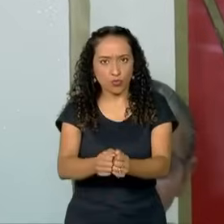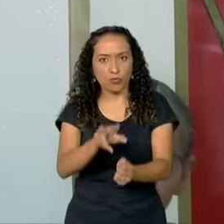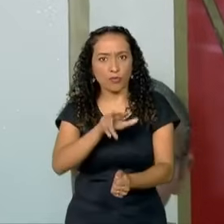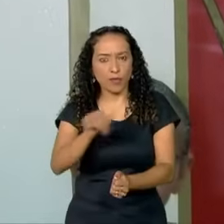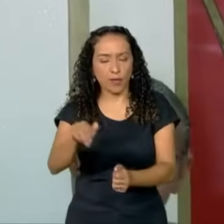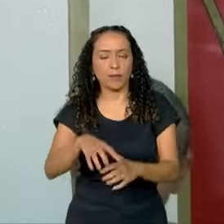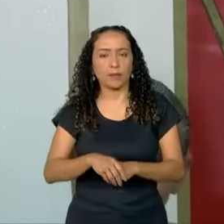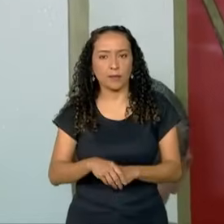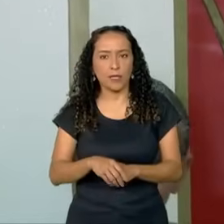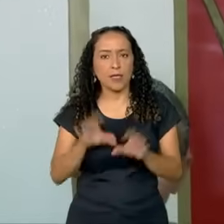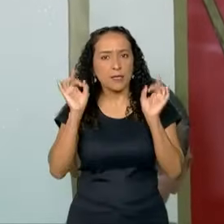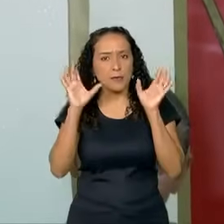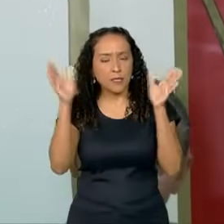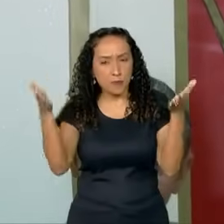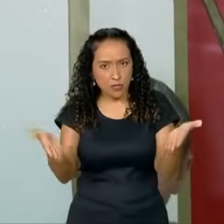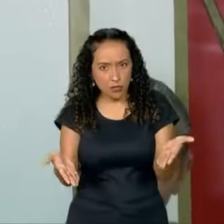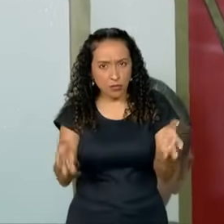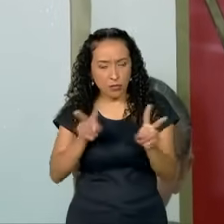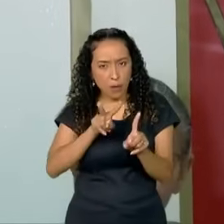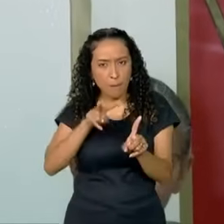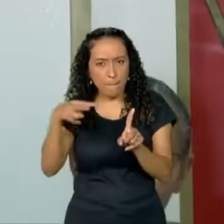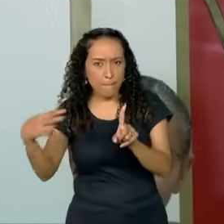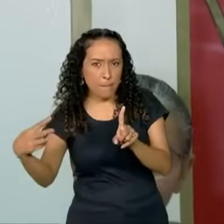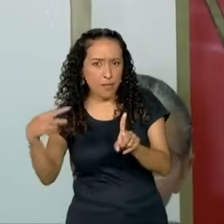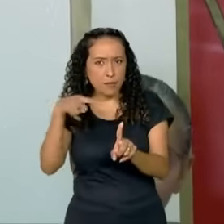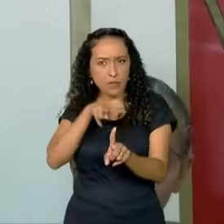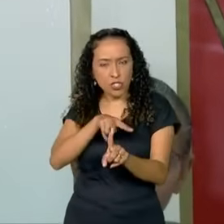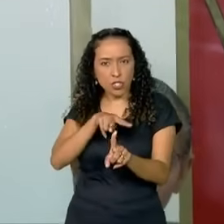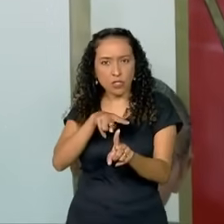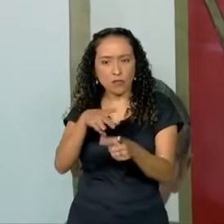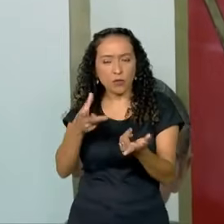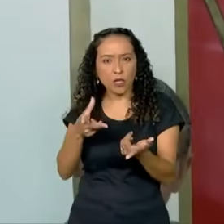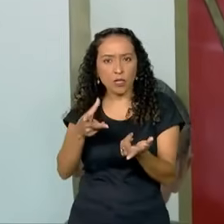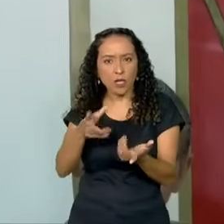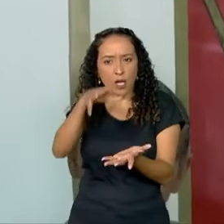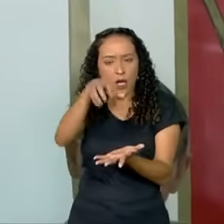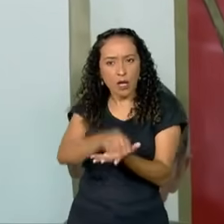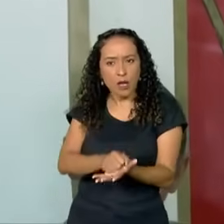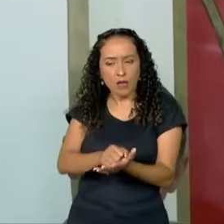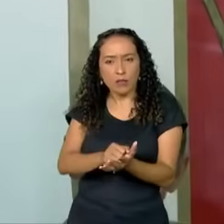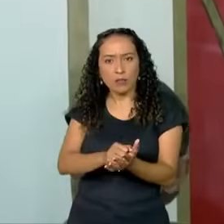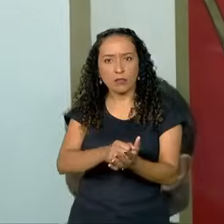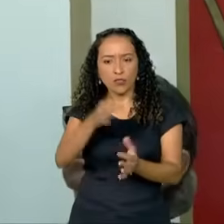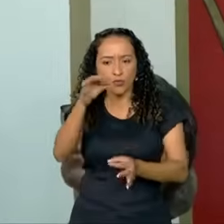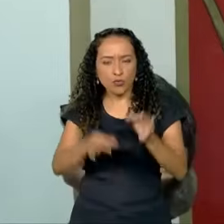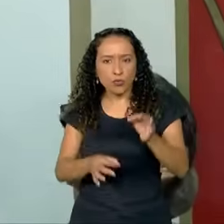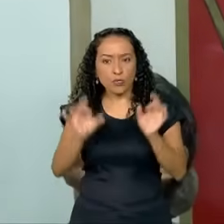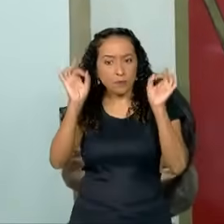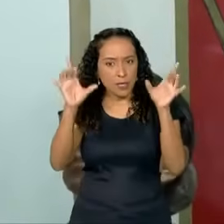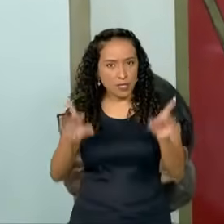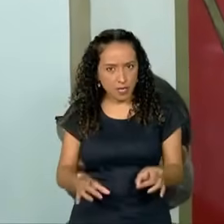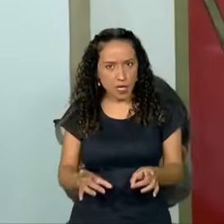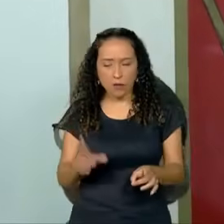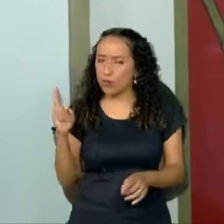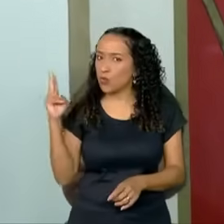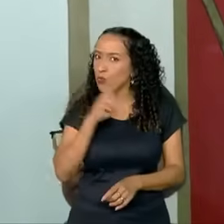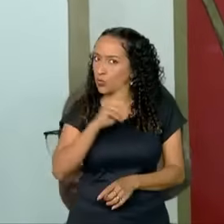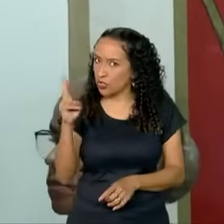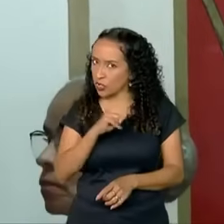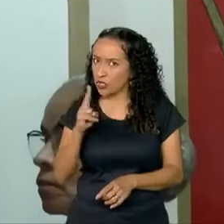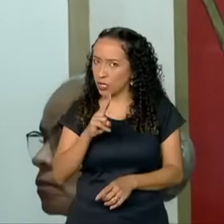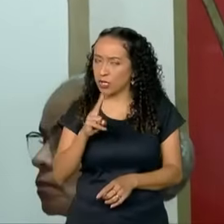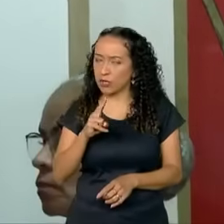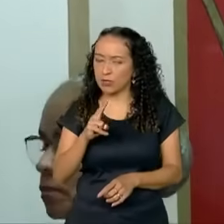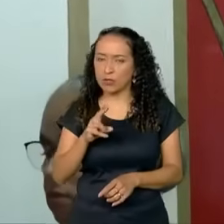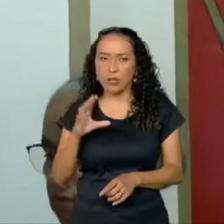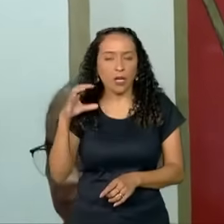junto, especialmente nessa perspectiva da adoção de um regime jurídico especial, emergencial e